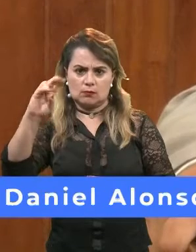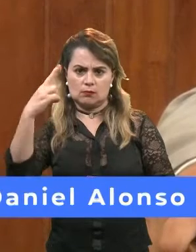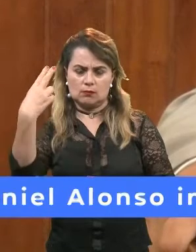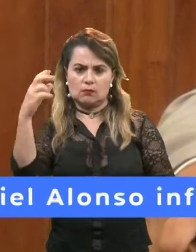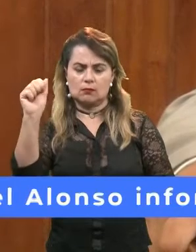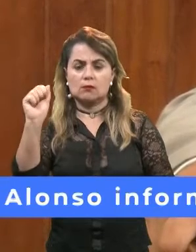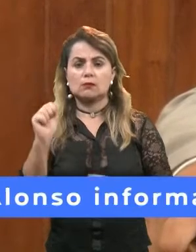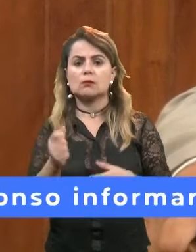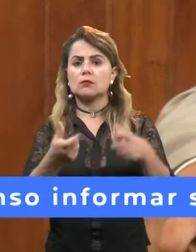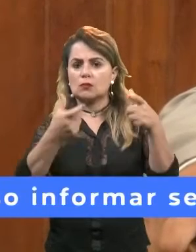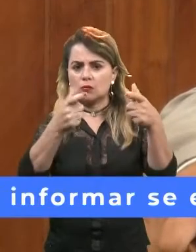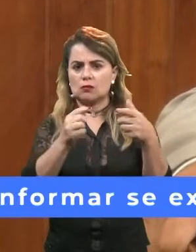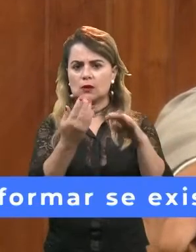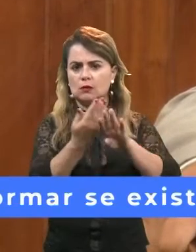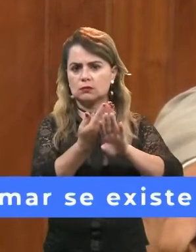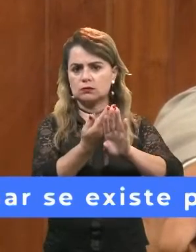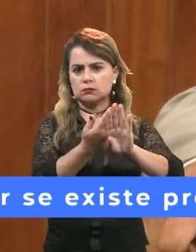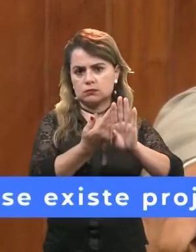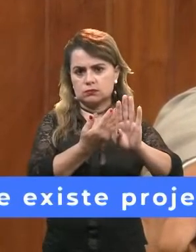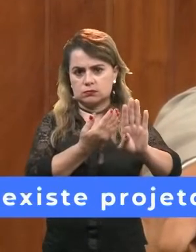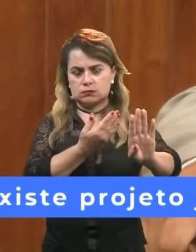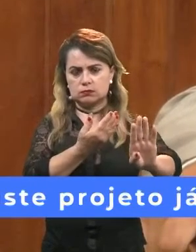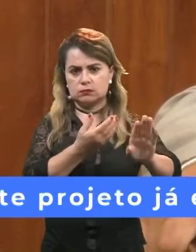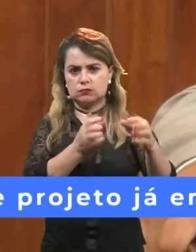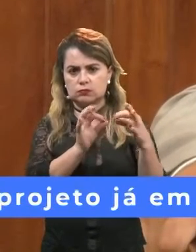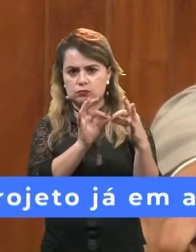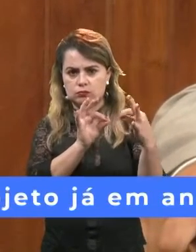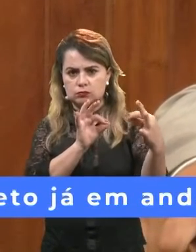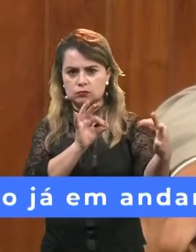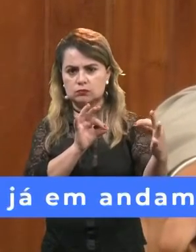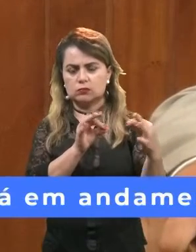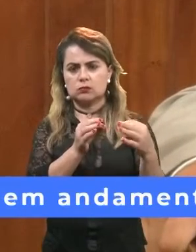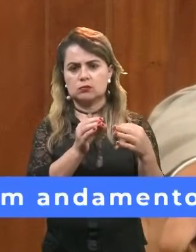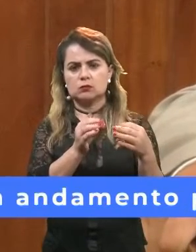meio afastado, não tem